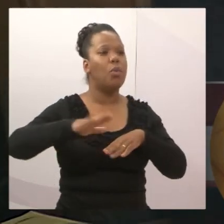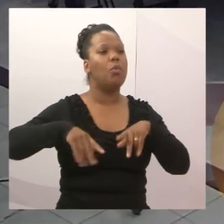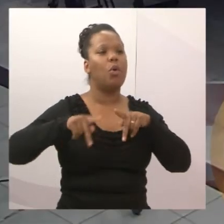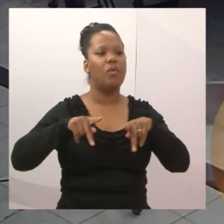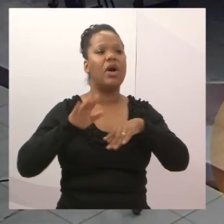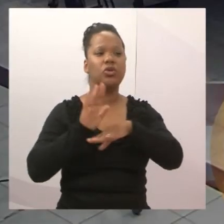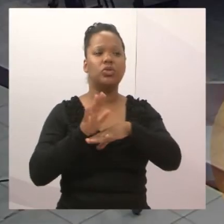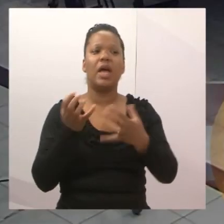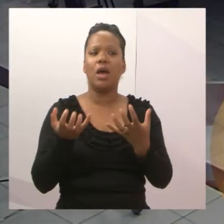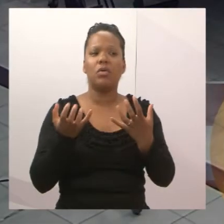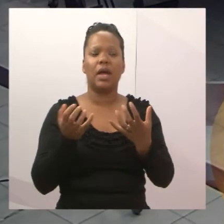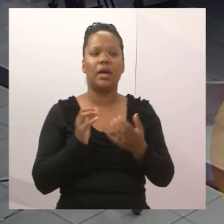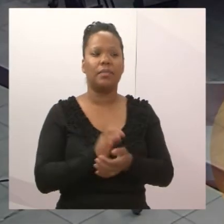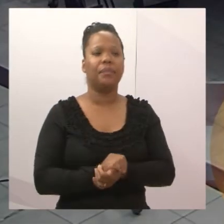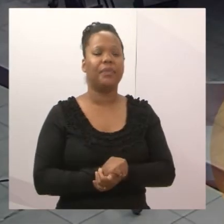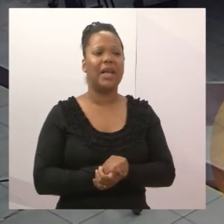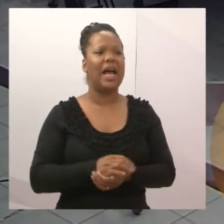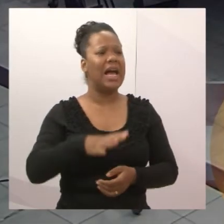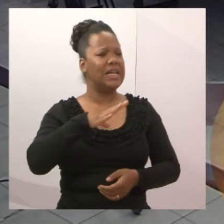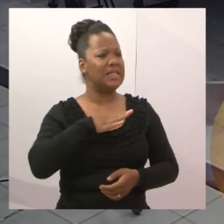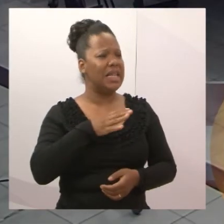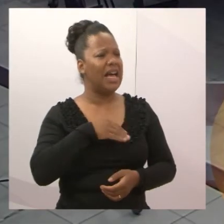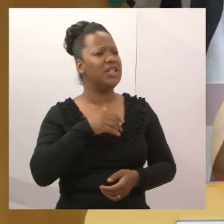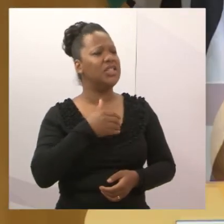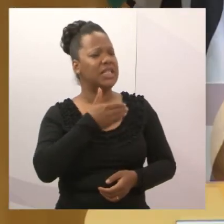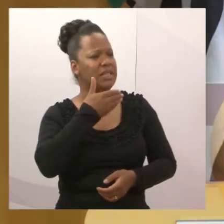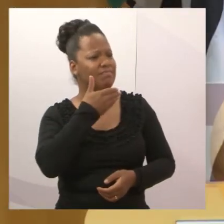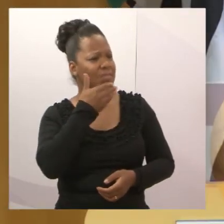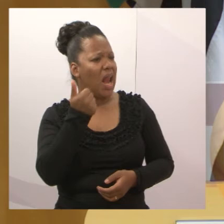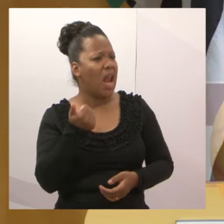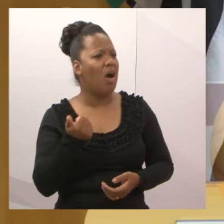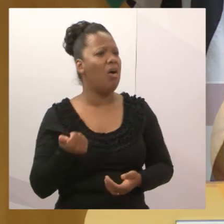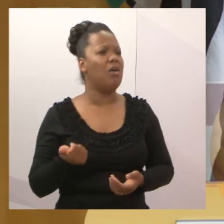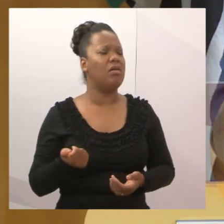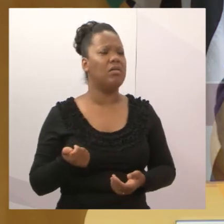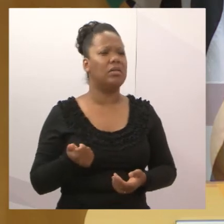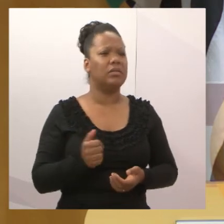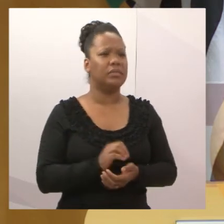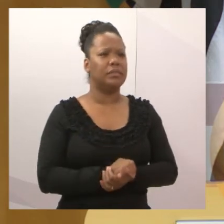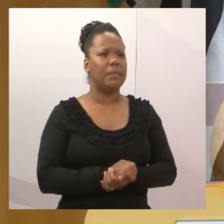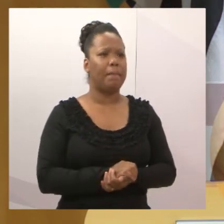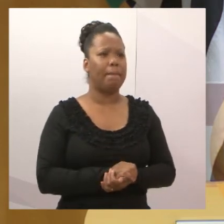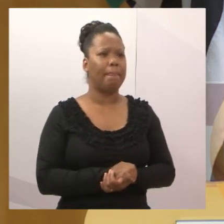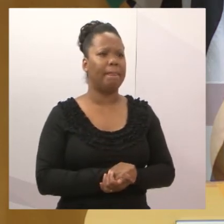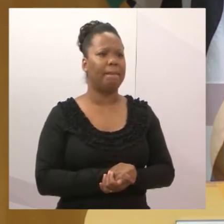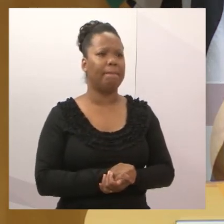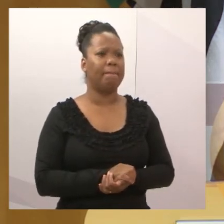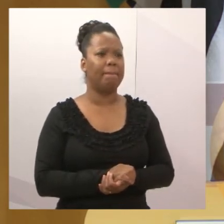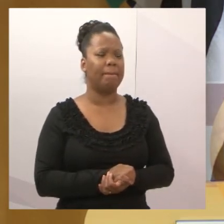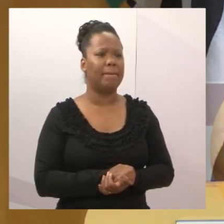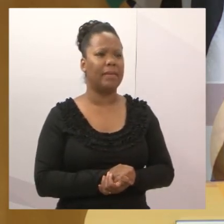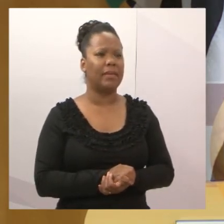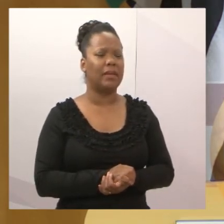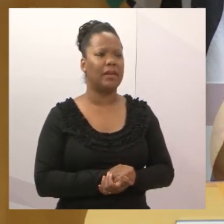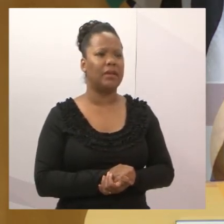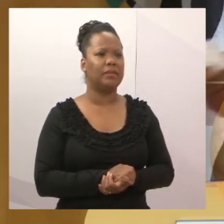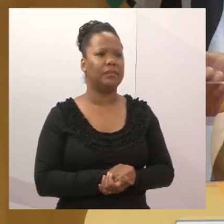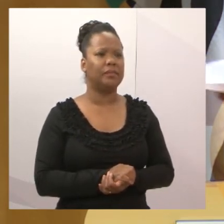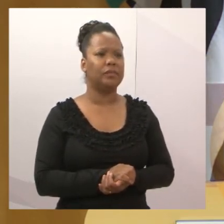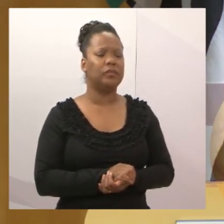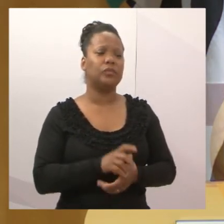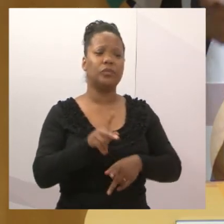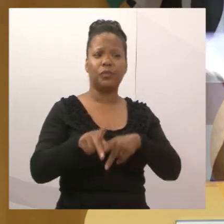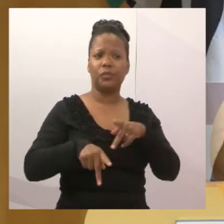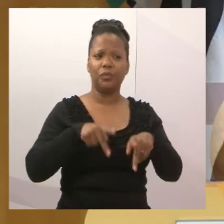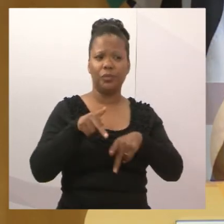Isso é importante, porque eu acho que quem ganha com isso é a cidade e a população, né? Fazer uma oposição com maturidade, porque a